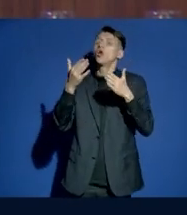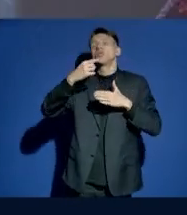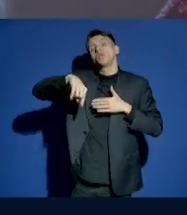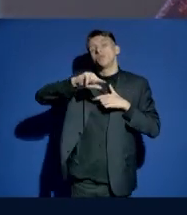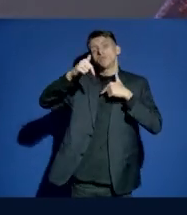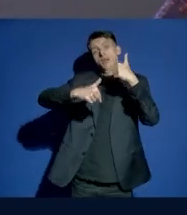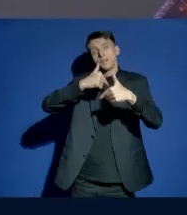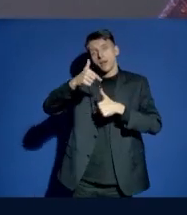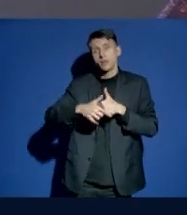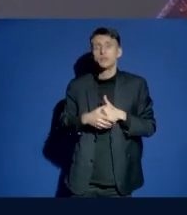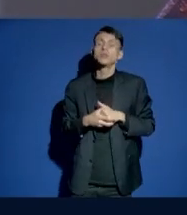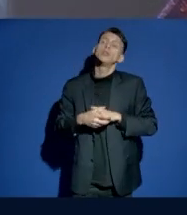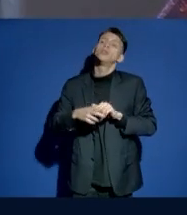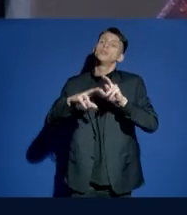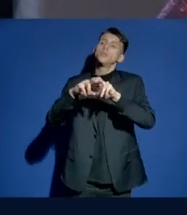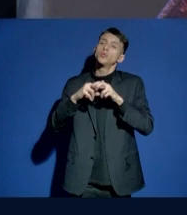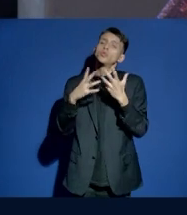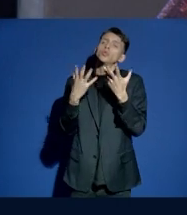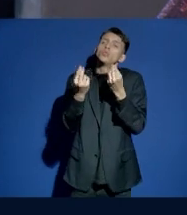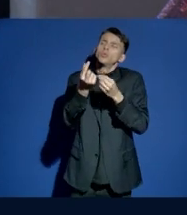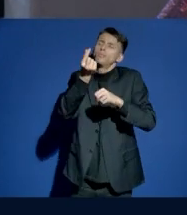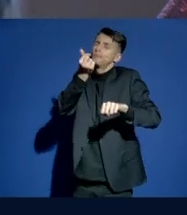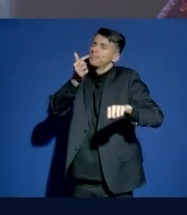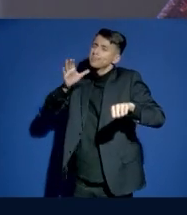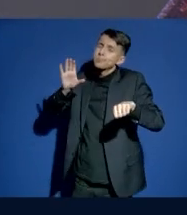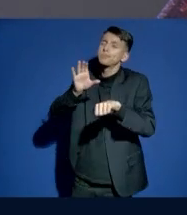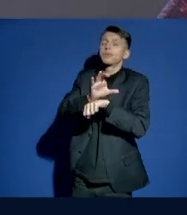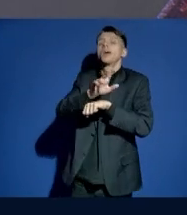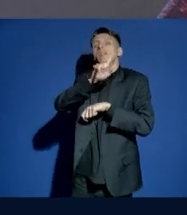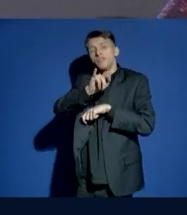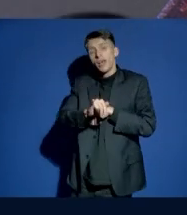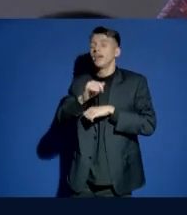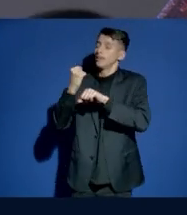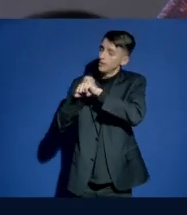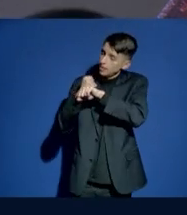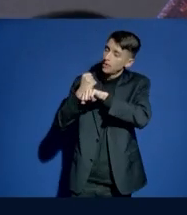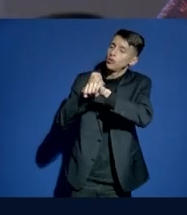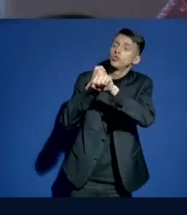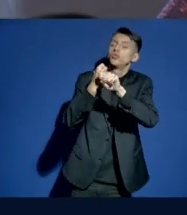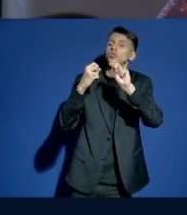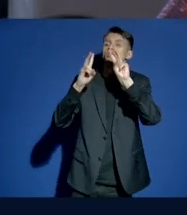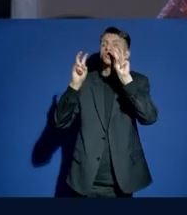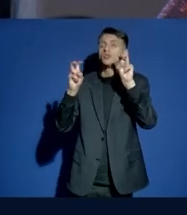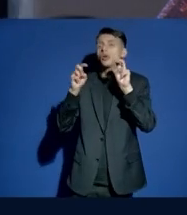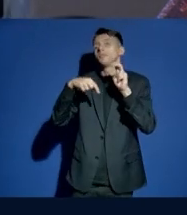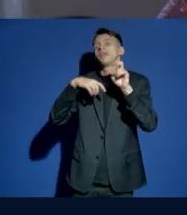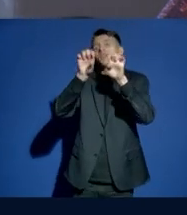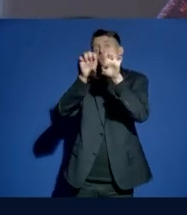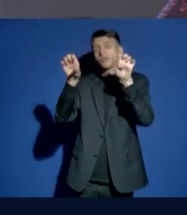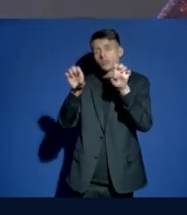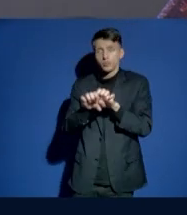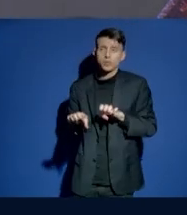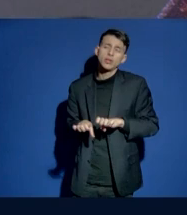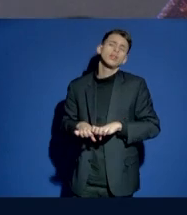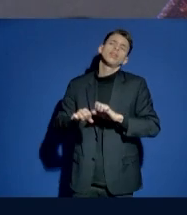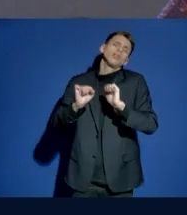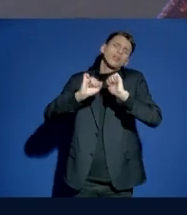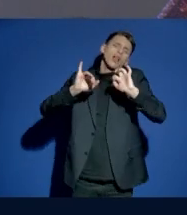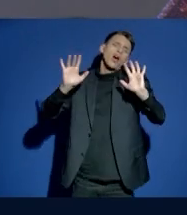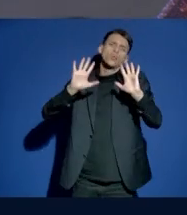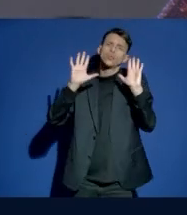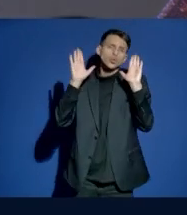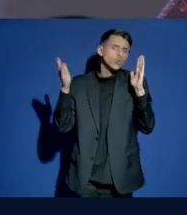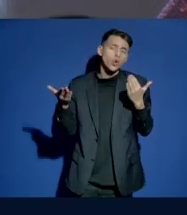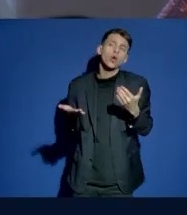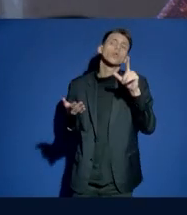então é um volume de recurso muito grande que vai entrar no Estado de São Paulo nos próximos anos no segmento e infraestrutura e obviamente nosso foco